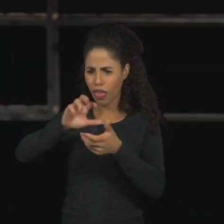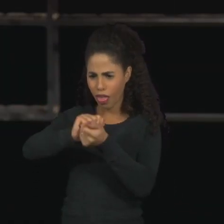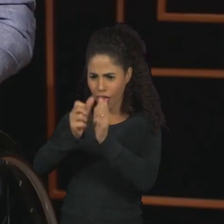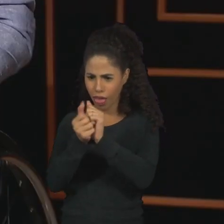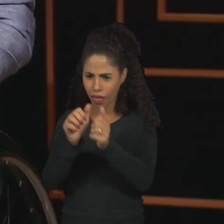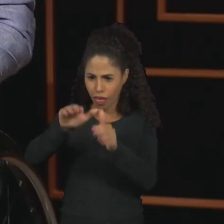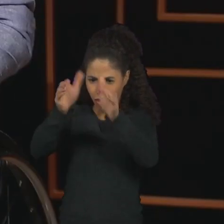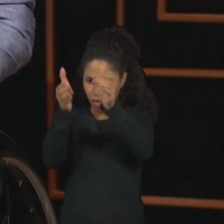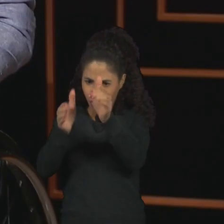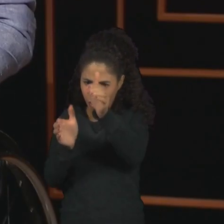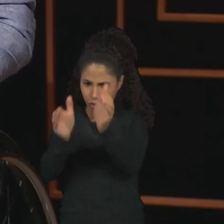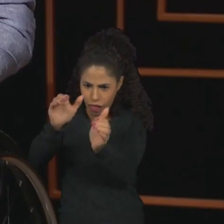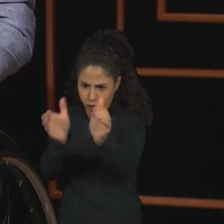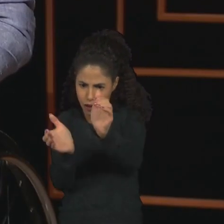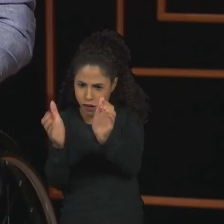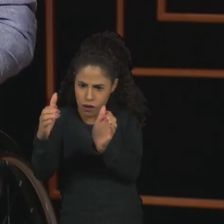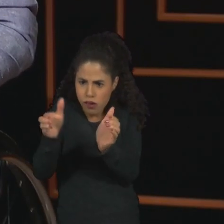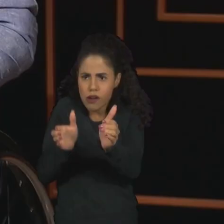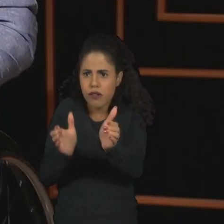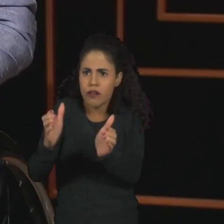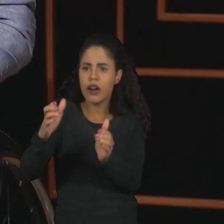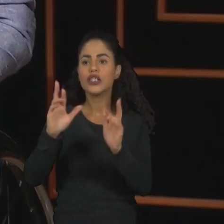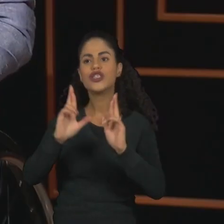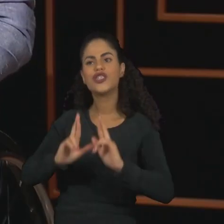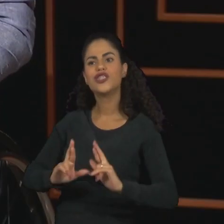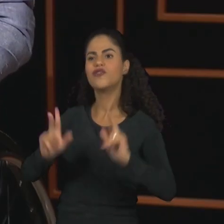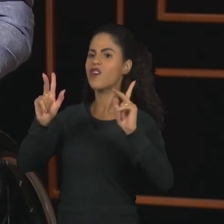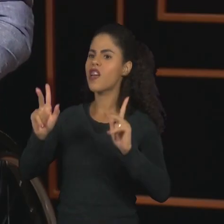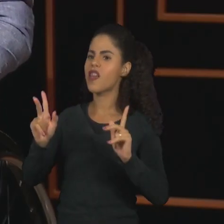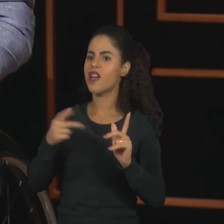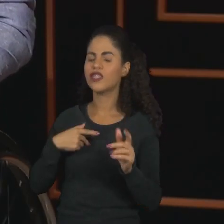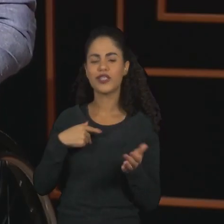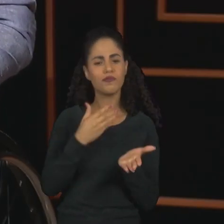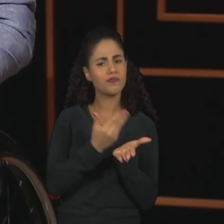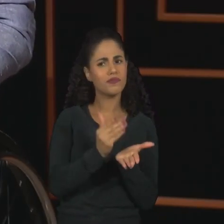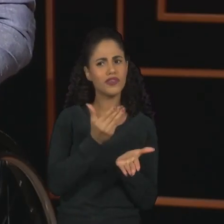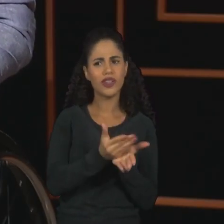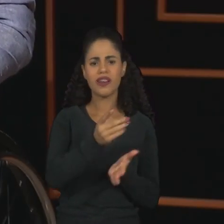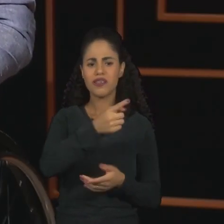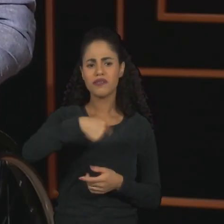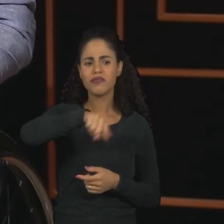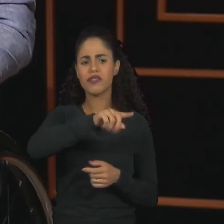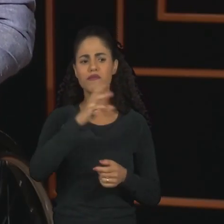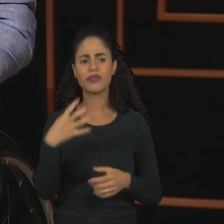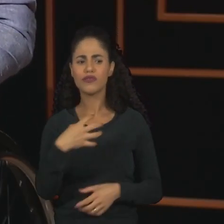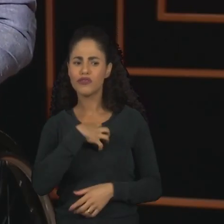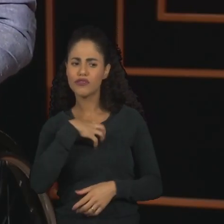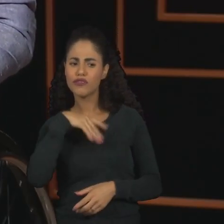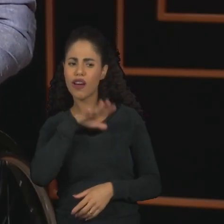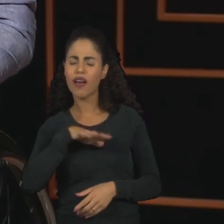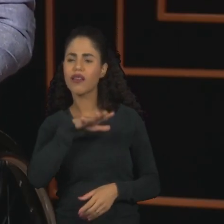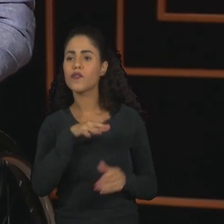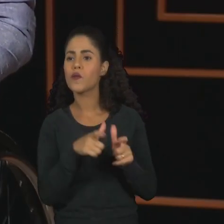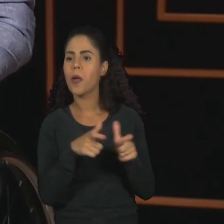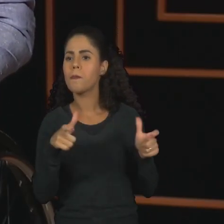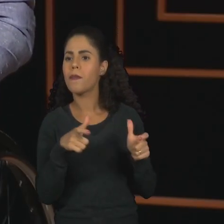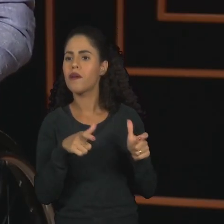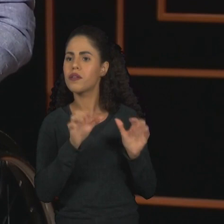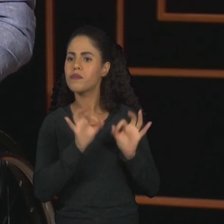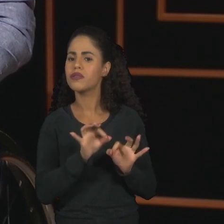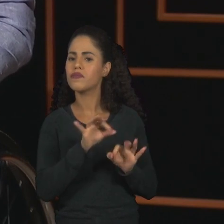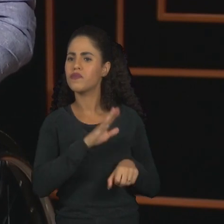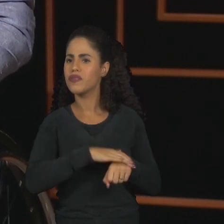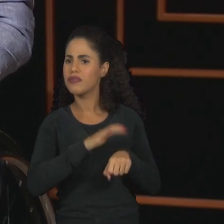formas geométricas, já não tinha muito a ver com essa leitura